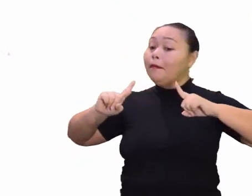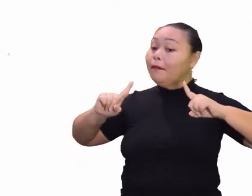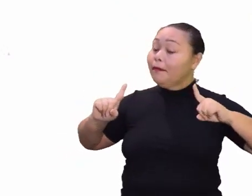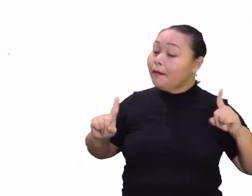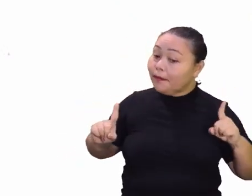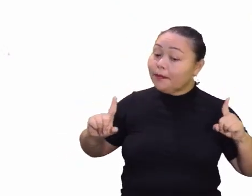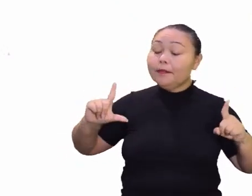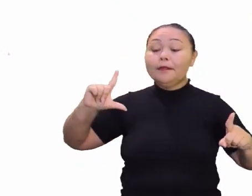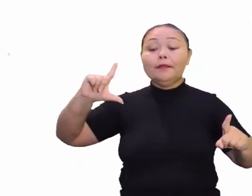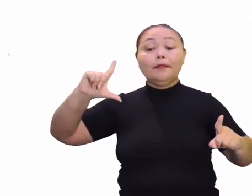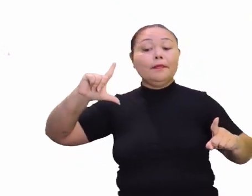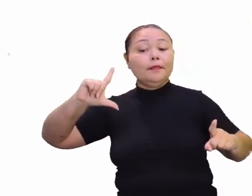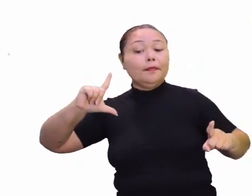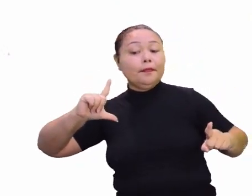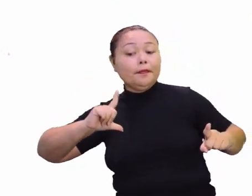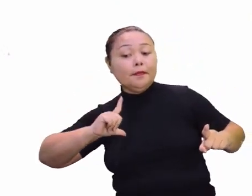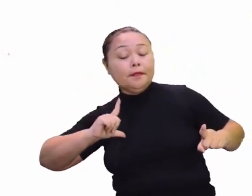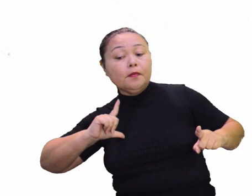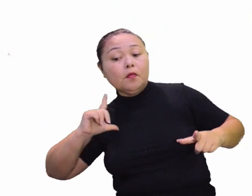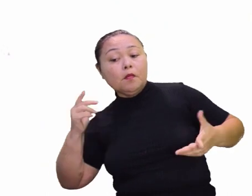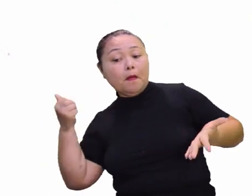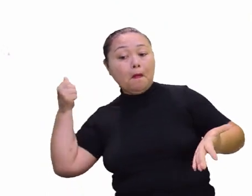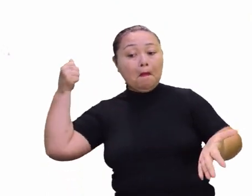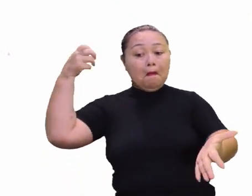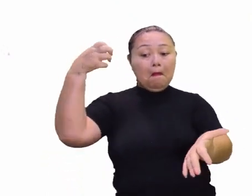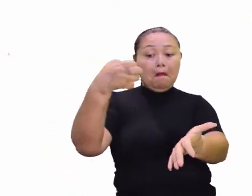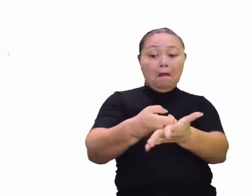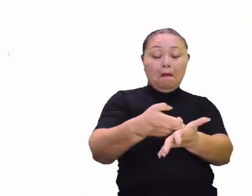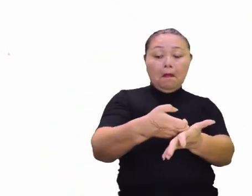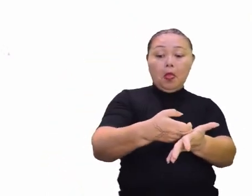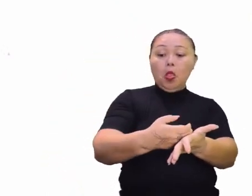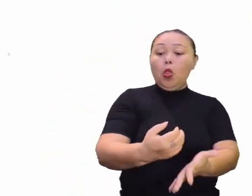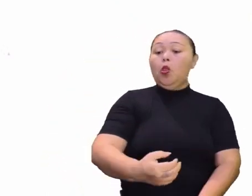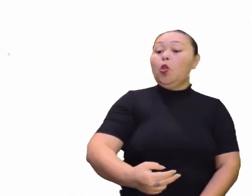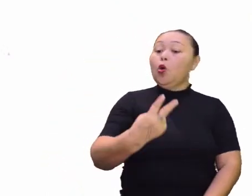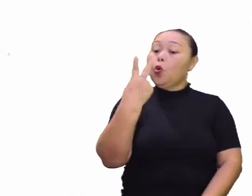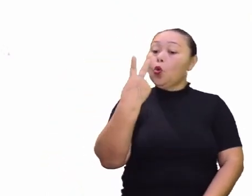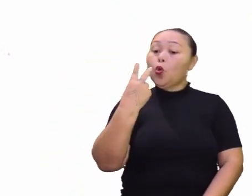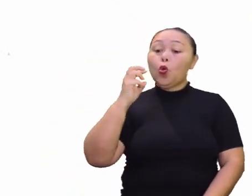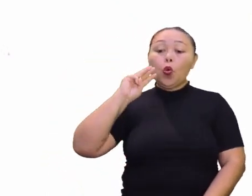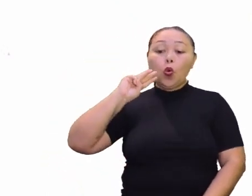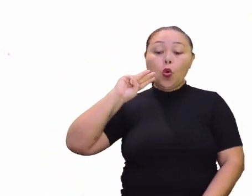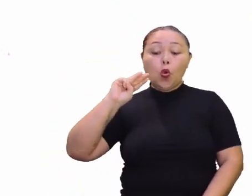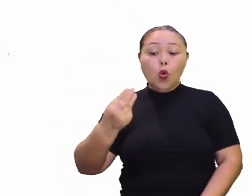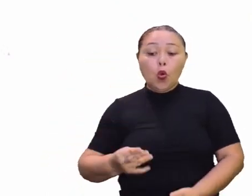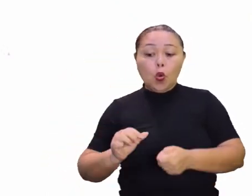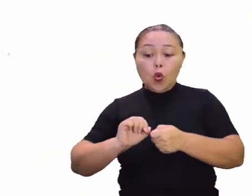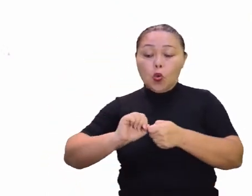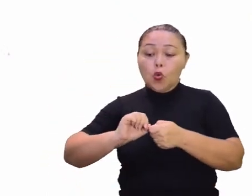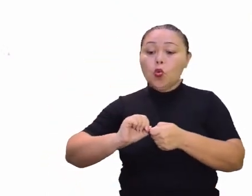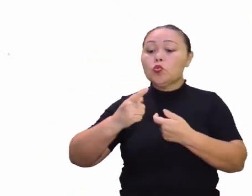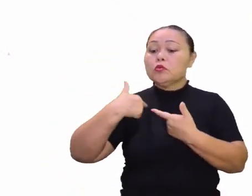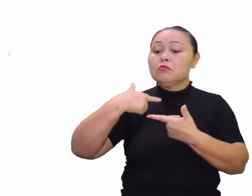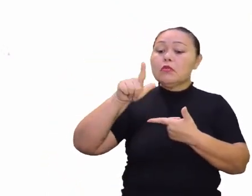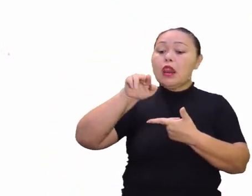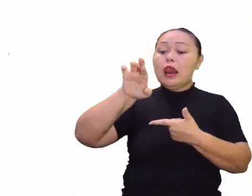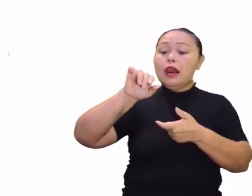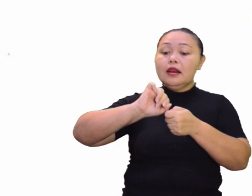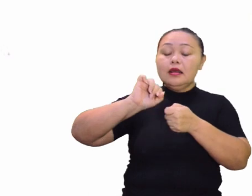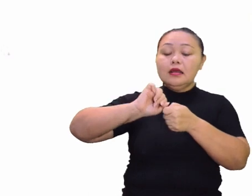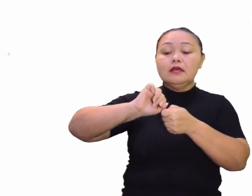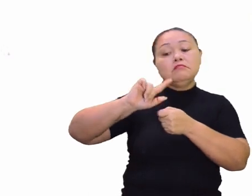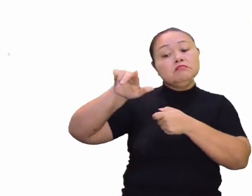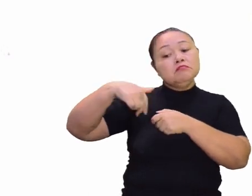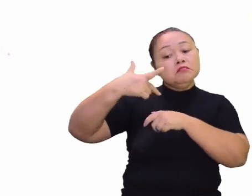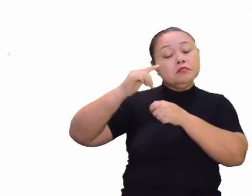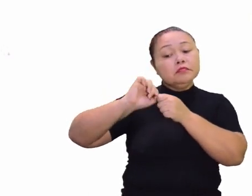vocês vão ter que me dar mais 2 milhões de libras esterlinas, porque senão eu vou sair perdendo muito. Um